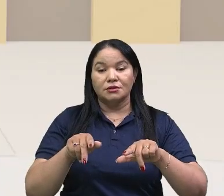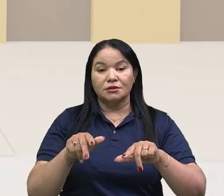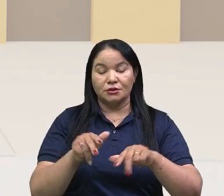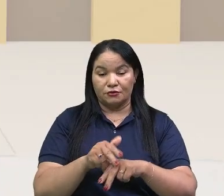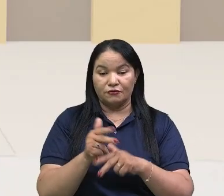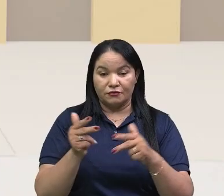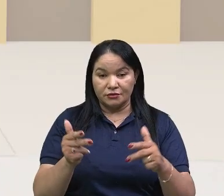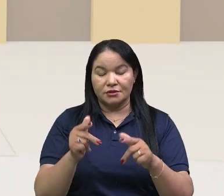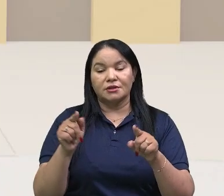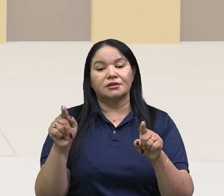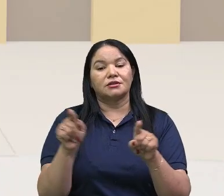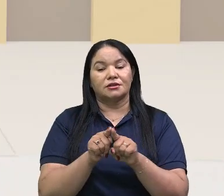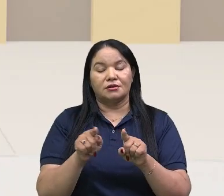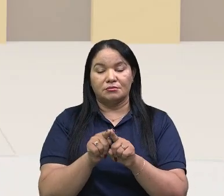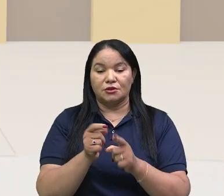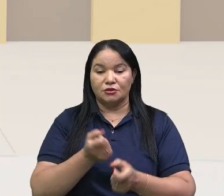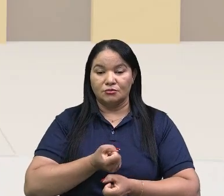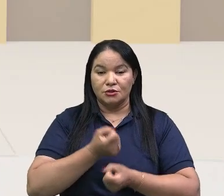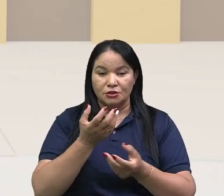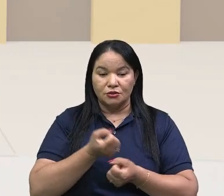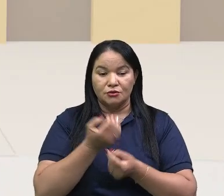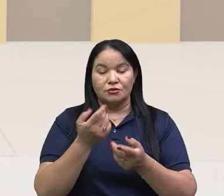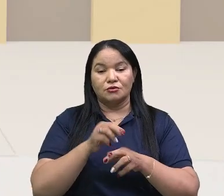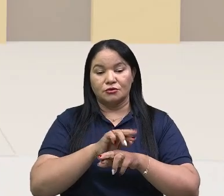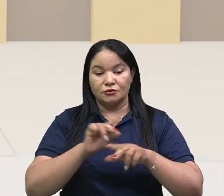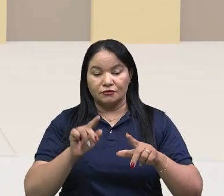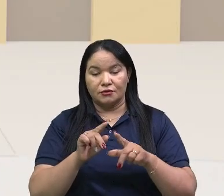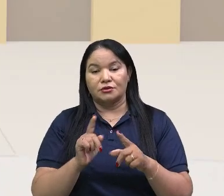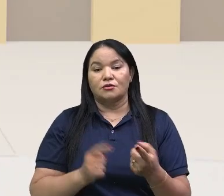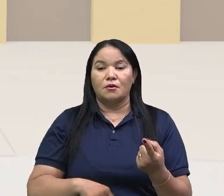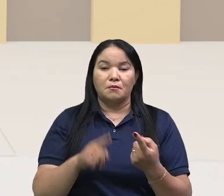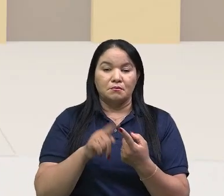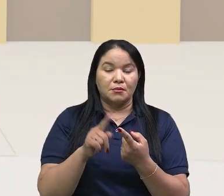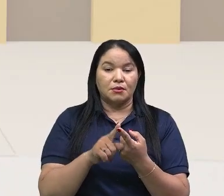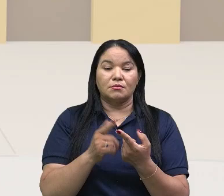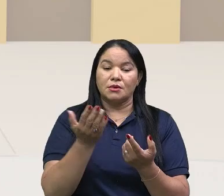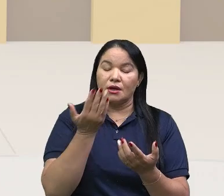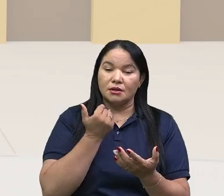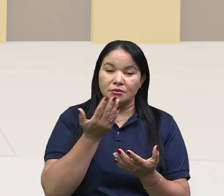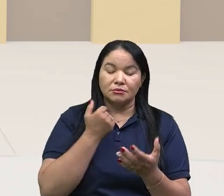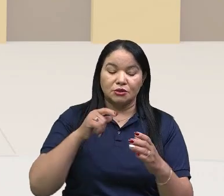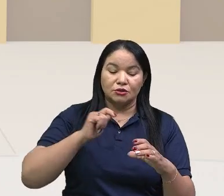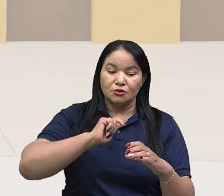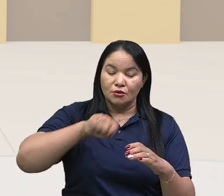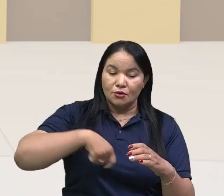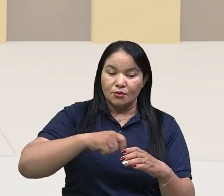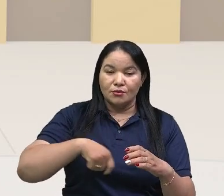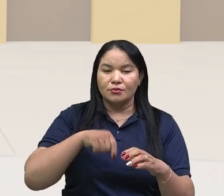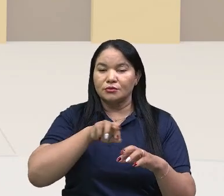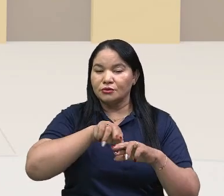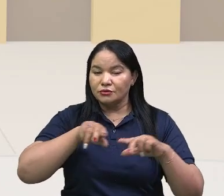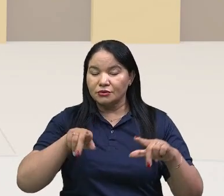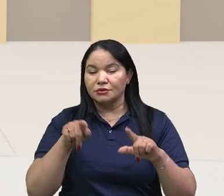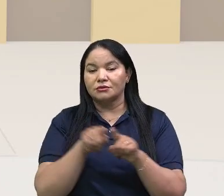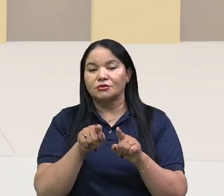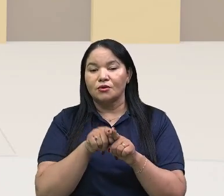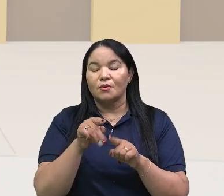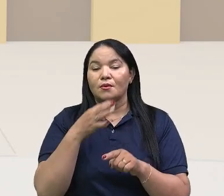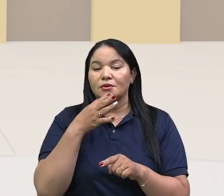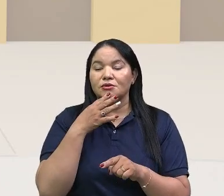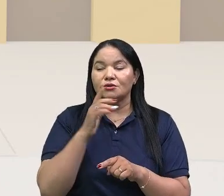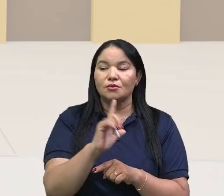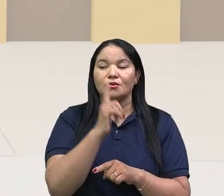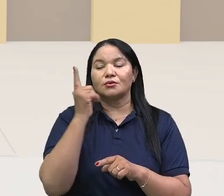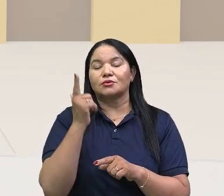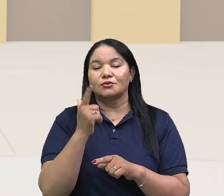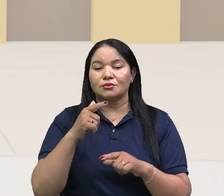ali diversos fatores. E uma delas, a gastronomia, né, que as pessoas elas acabam ali conhecendo a gastronomia de outros